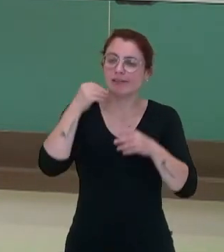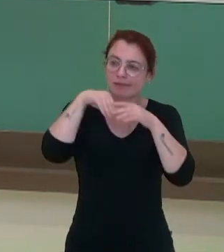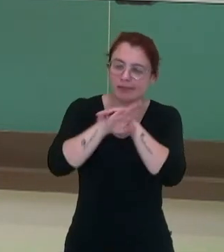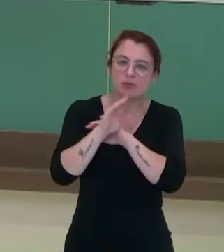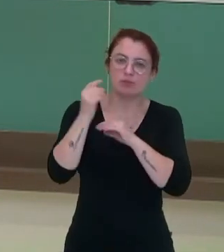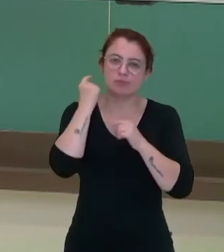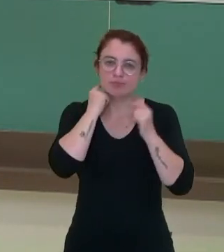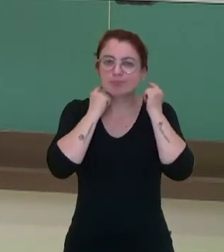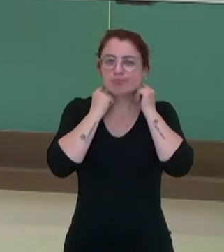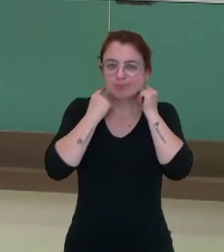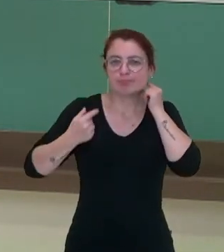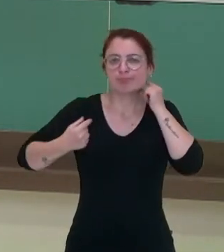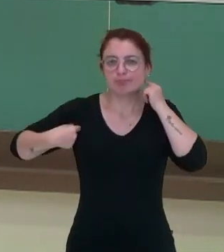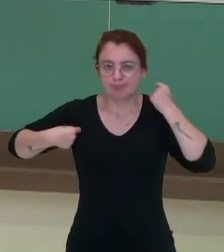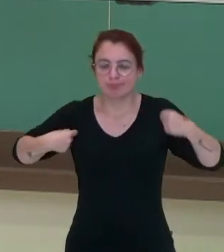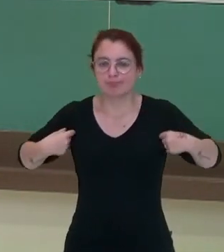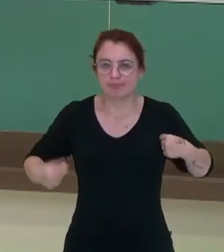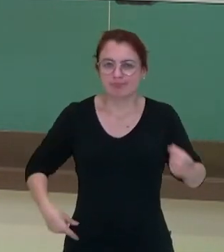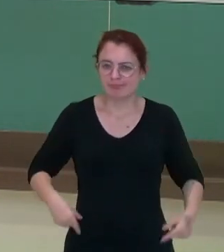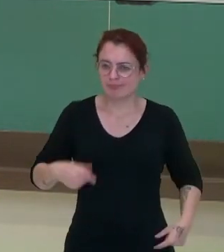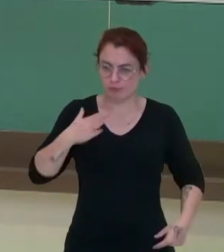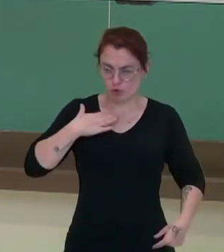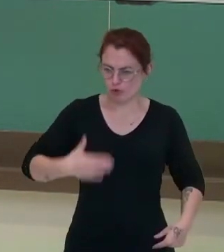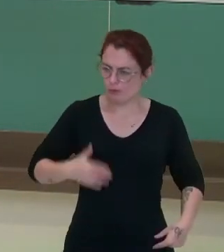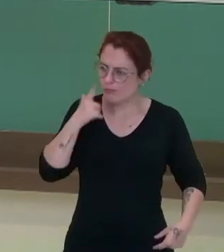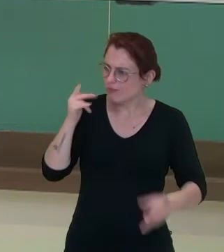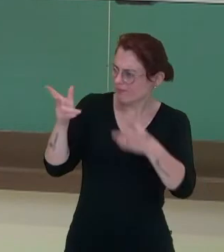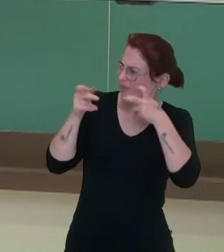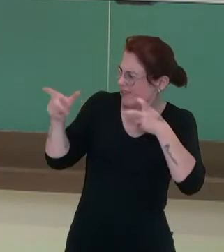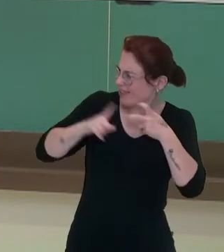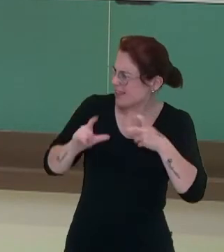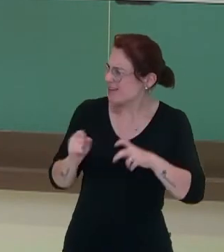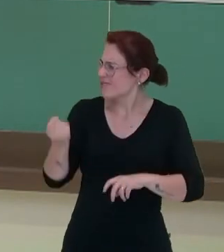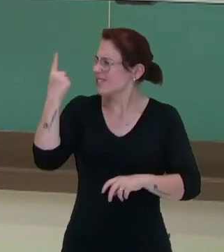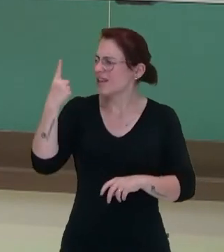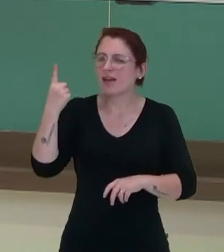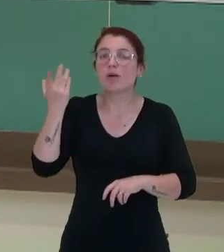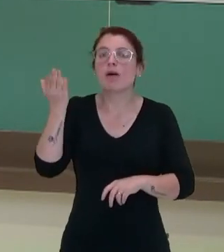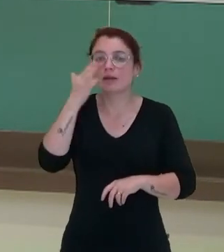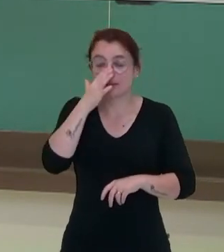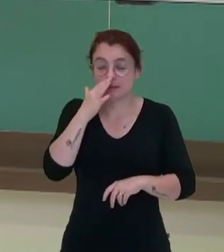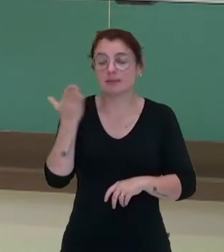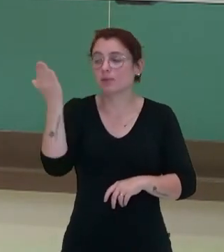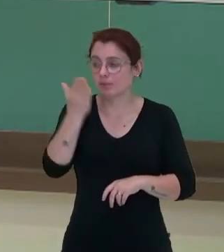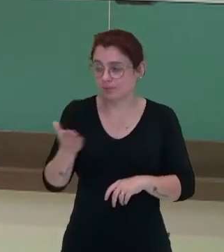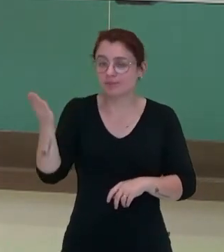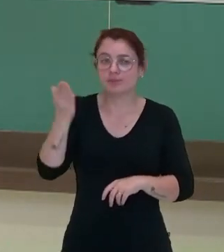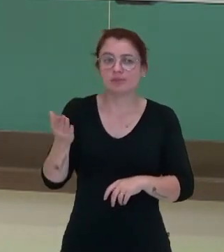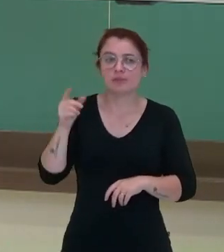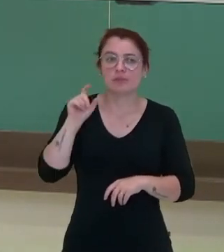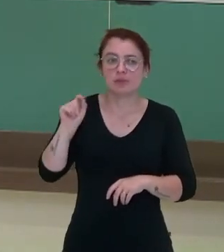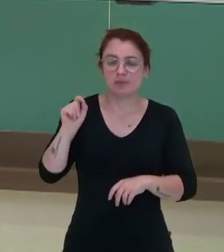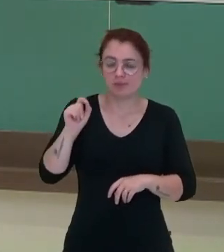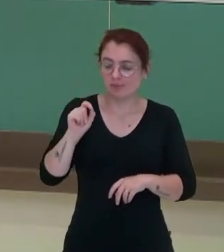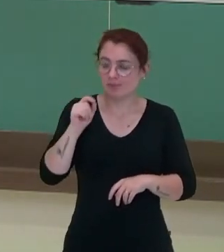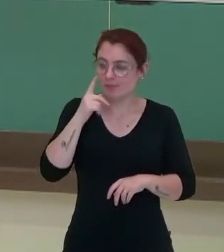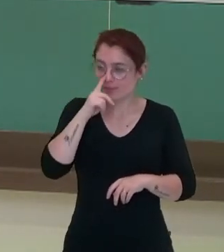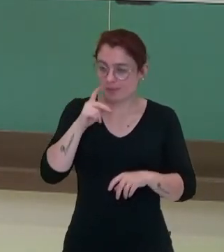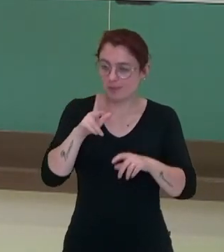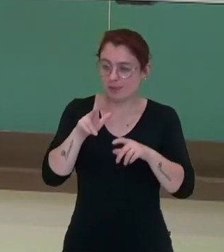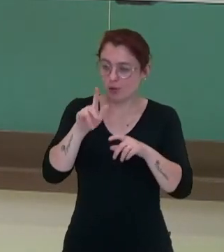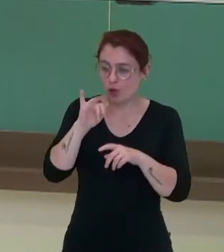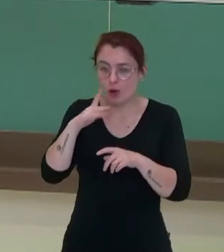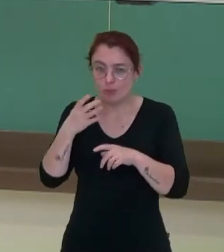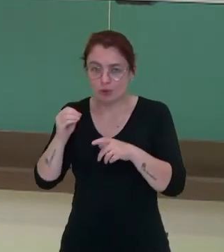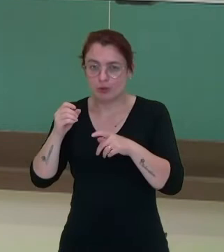corpo reconheceu algo como estranho. Esses glóbulos brancos vão o quê? Se multiplicar,